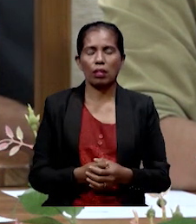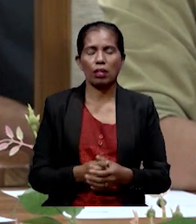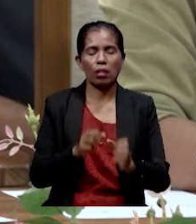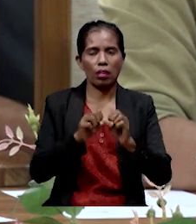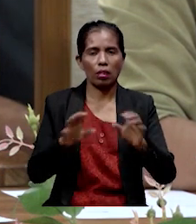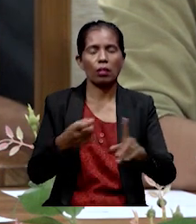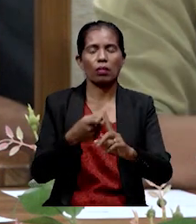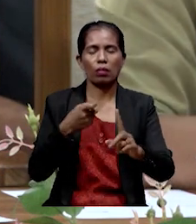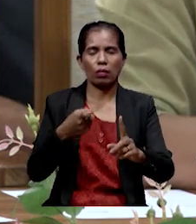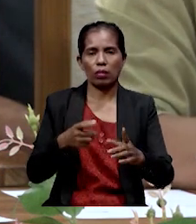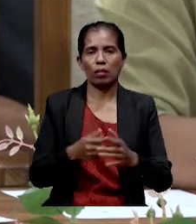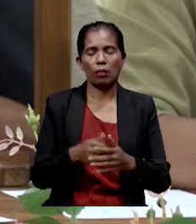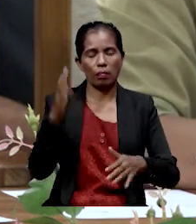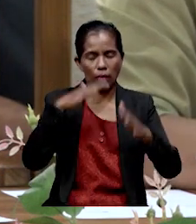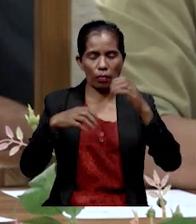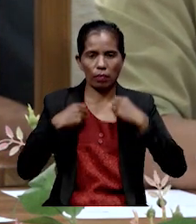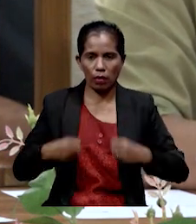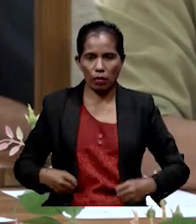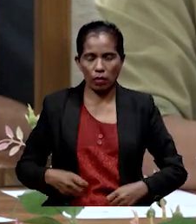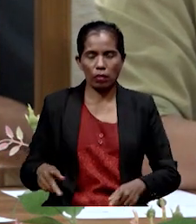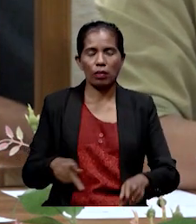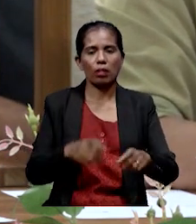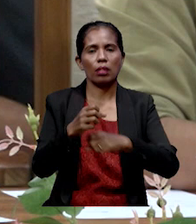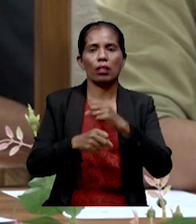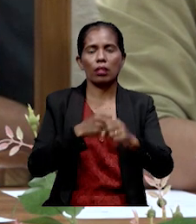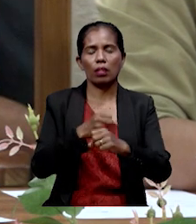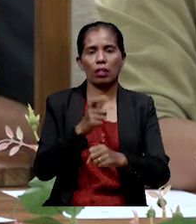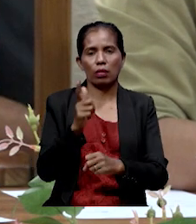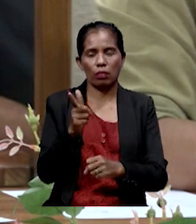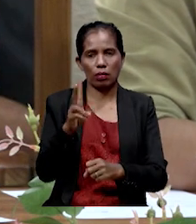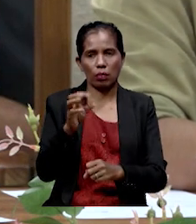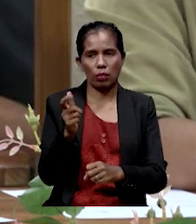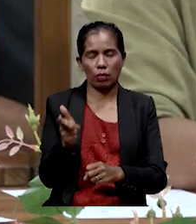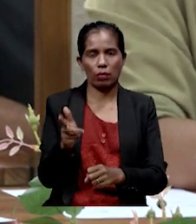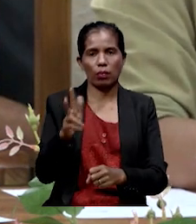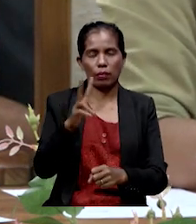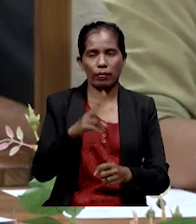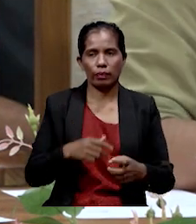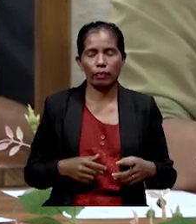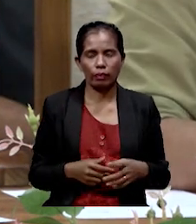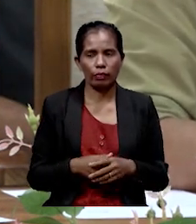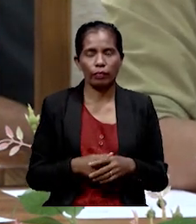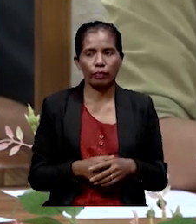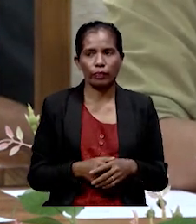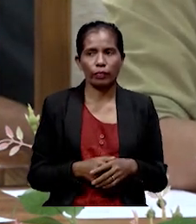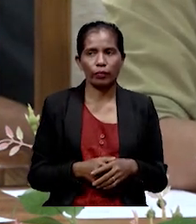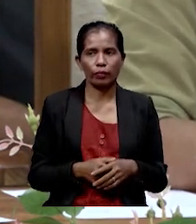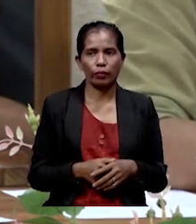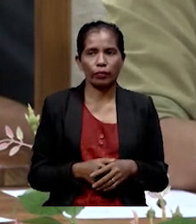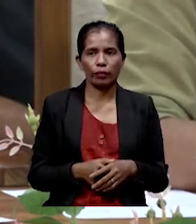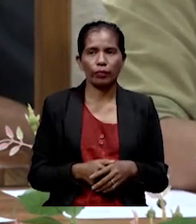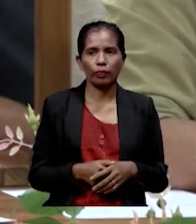hepatitis B hanesang problema saud publika di Argentina can meet the target of elimination of AIDS